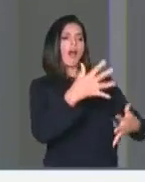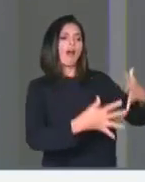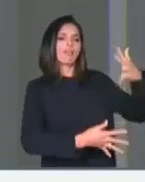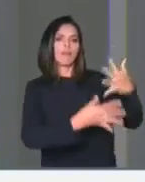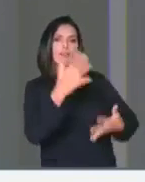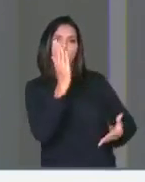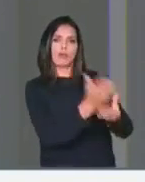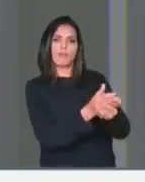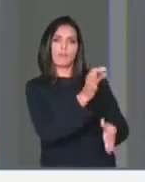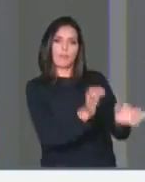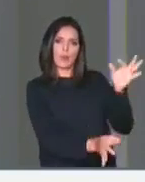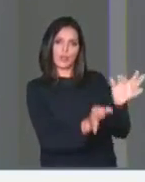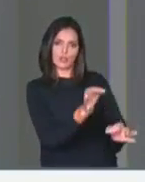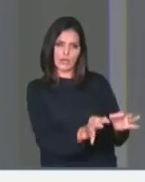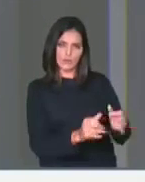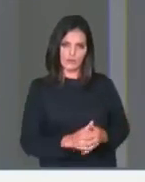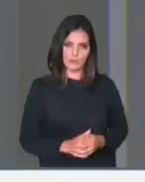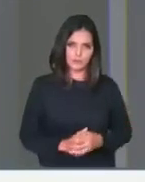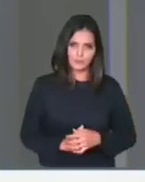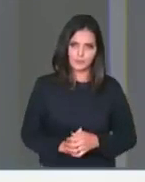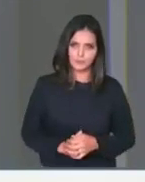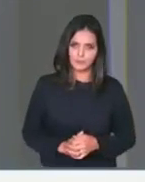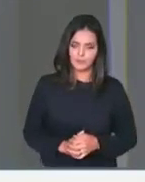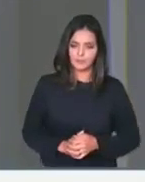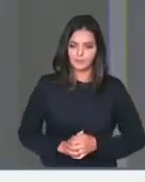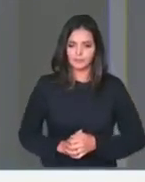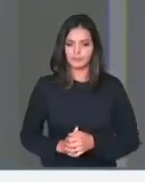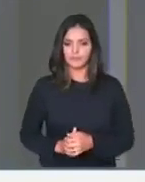processo que está sendo que está acontecendo hoje obrigado presente e